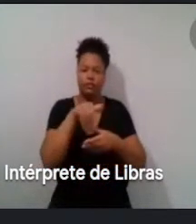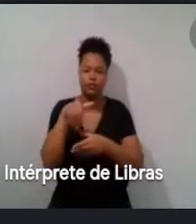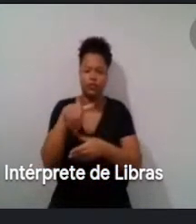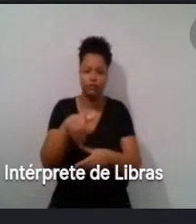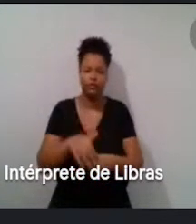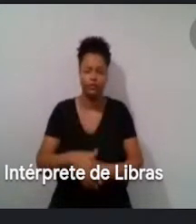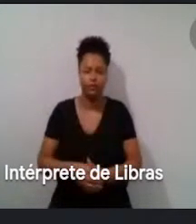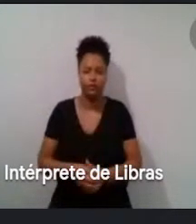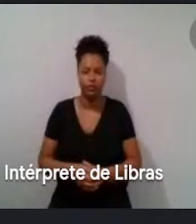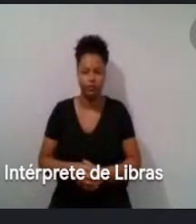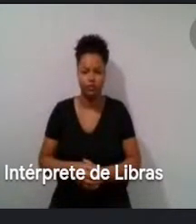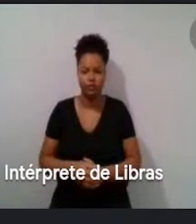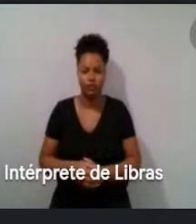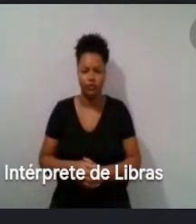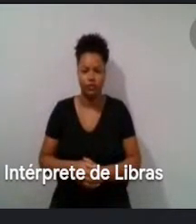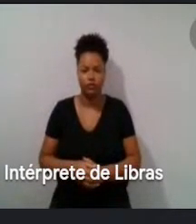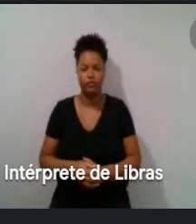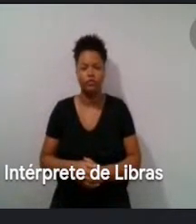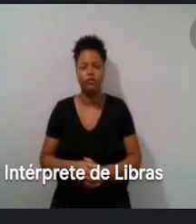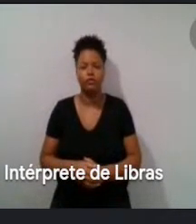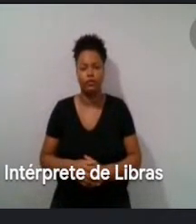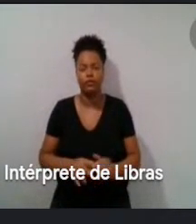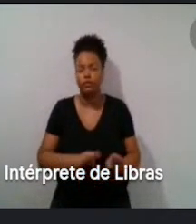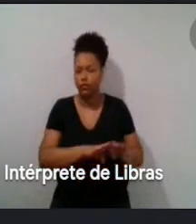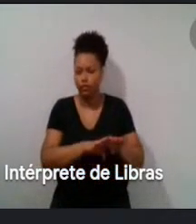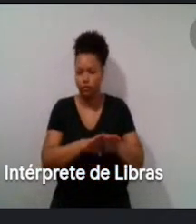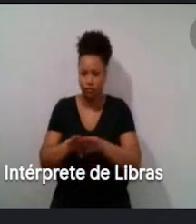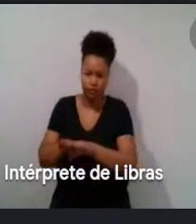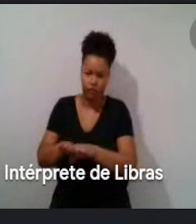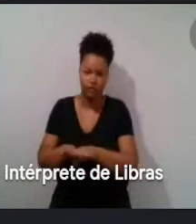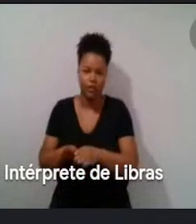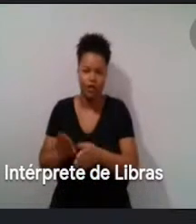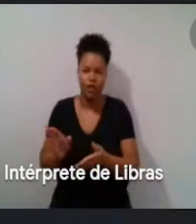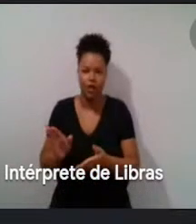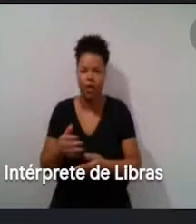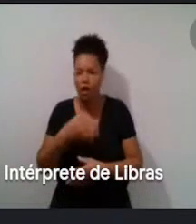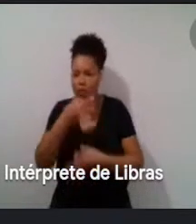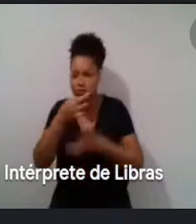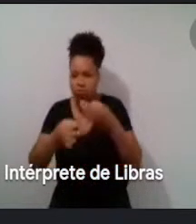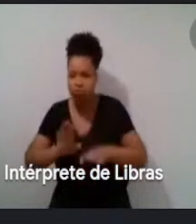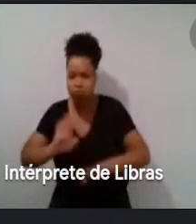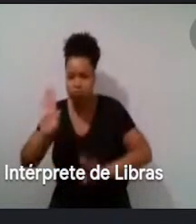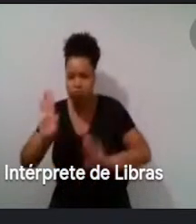forma atacado. Alguma divergência?